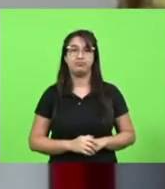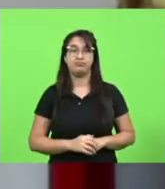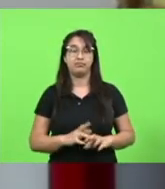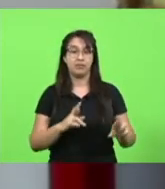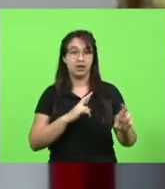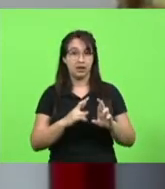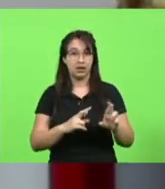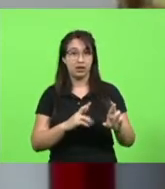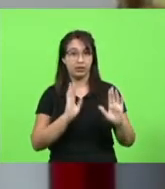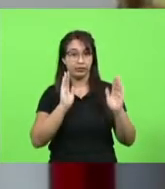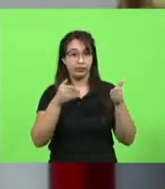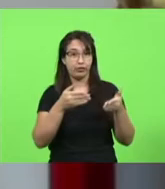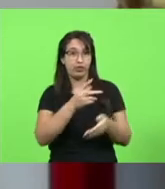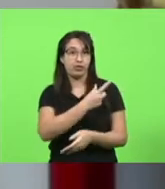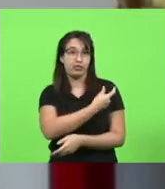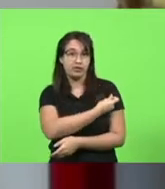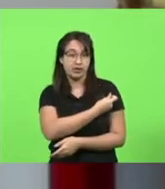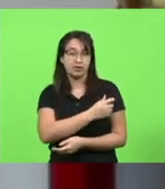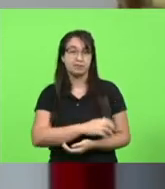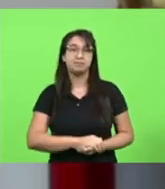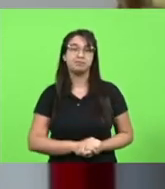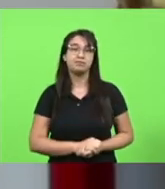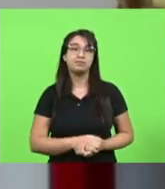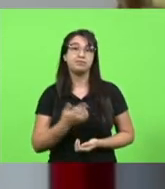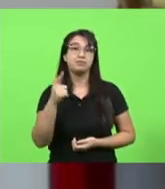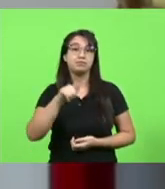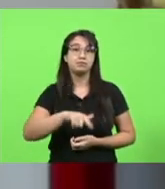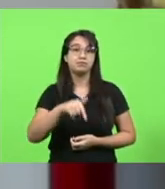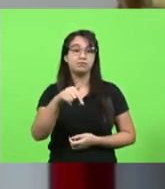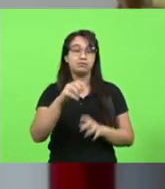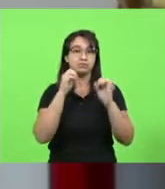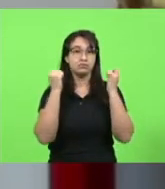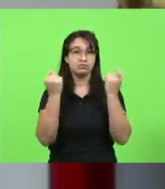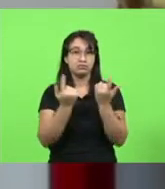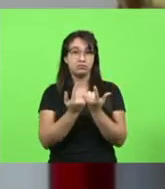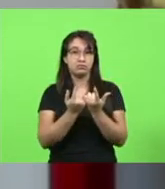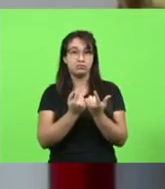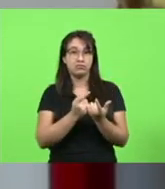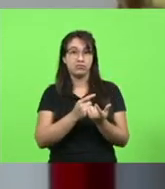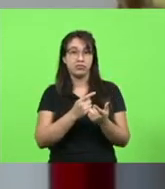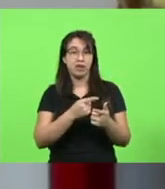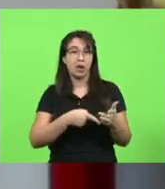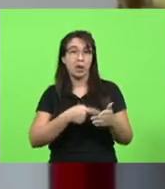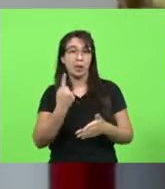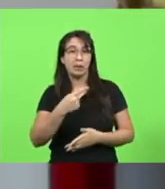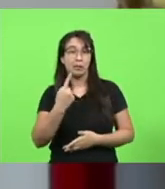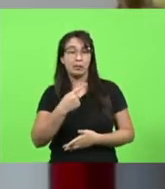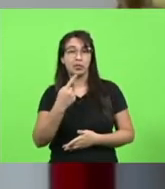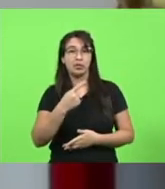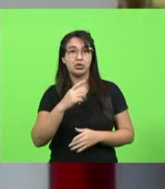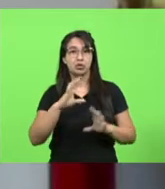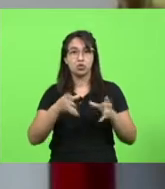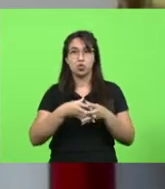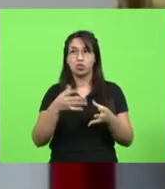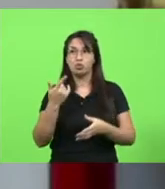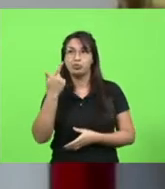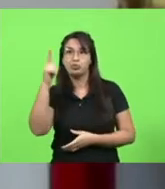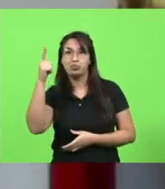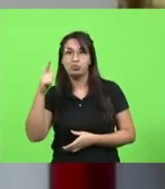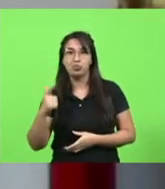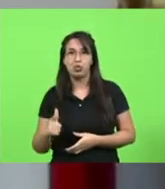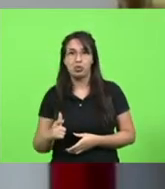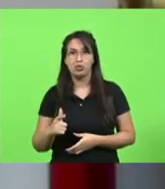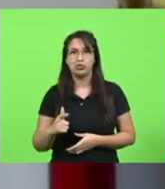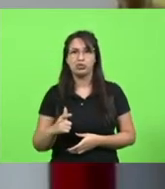vacinação. E que a LESC também, né, não priorize outras categorias, né, em detrimento